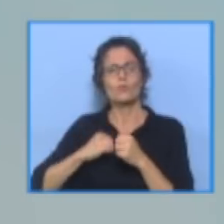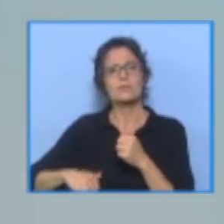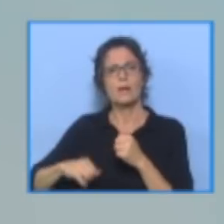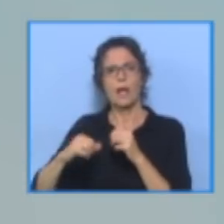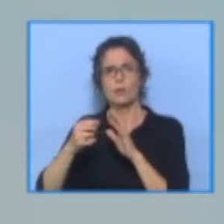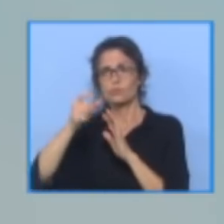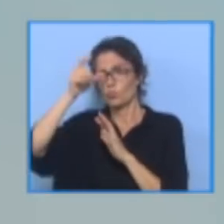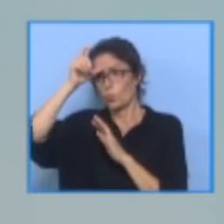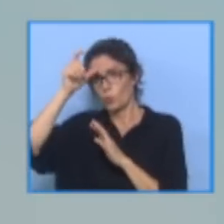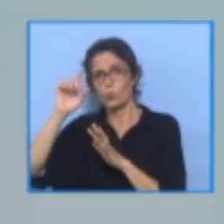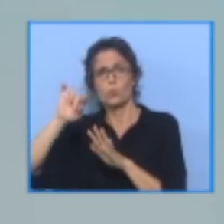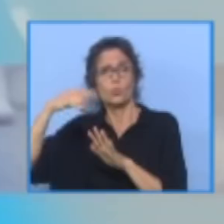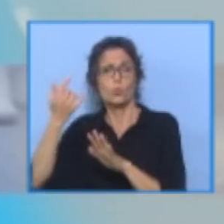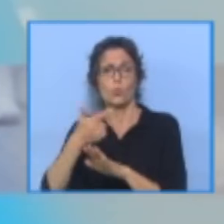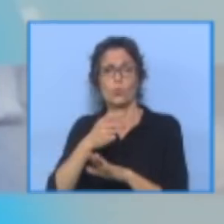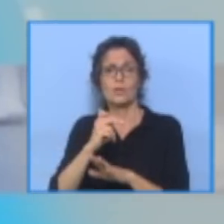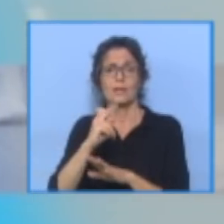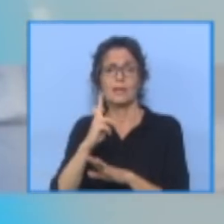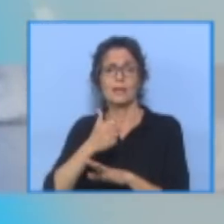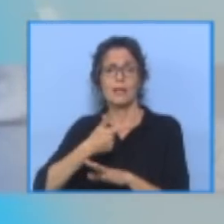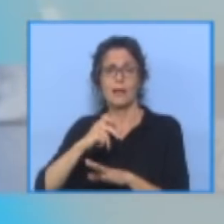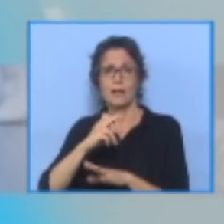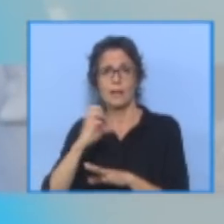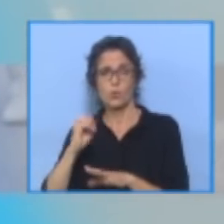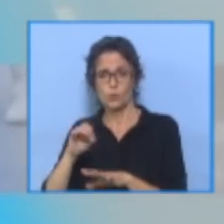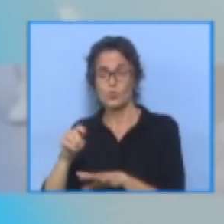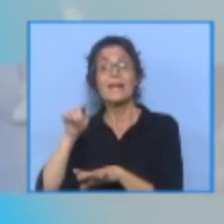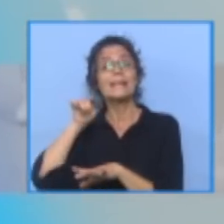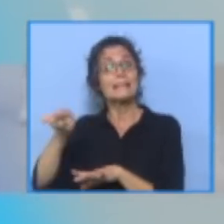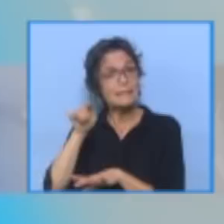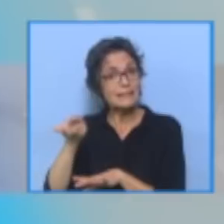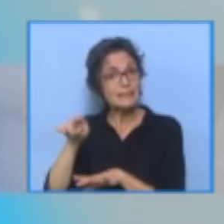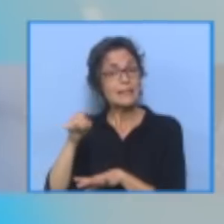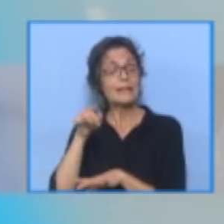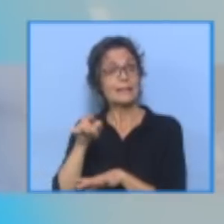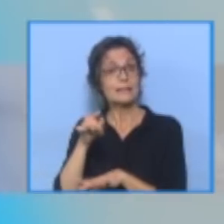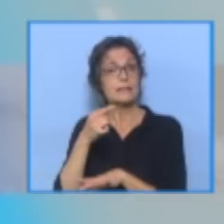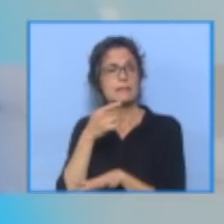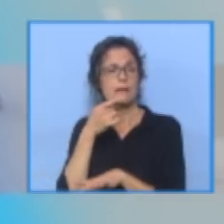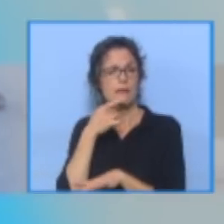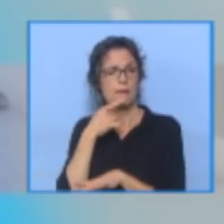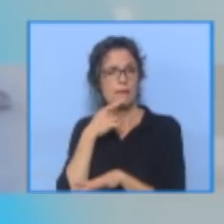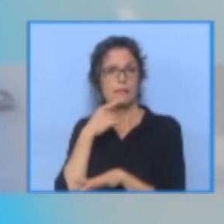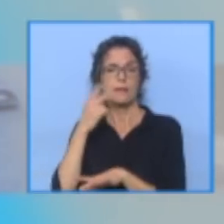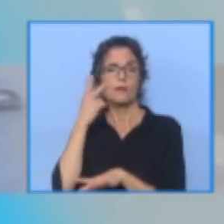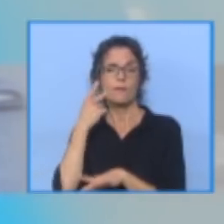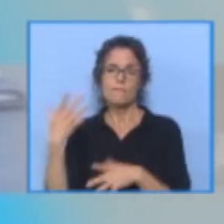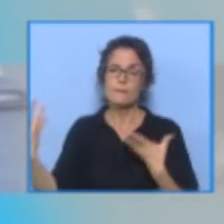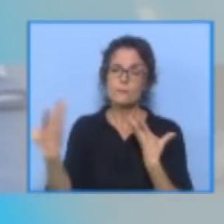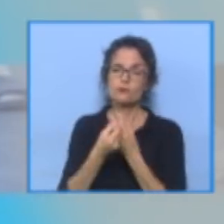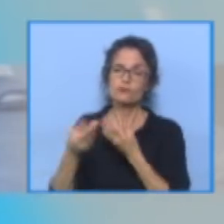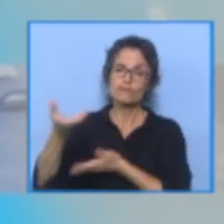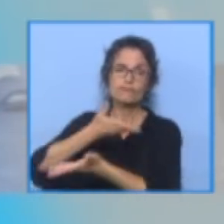uma série de povos que ao longo dos séculos aprenderam a conviver e a partilhar essa vida em comum no mesmo